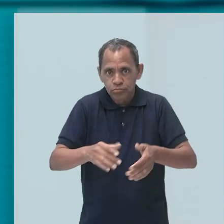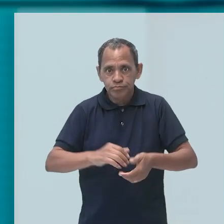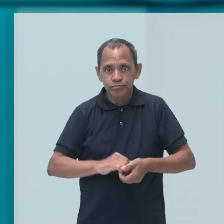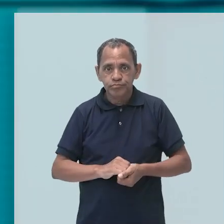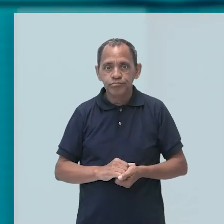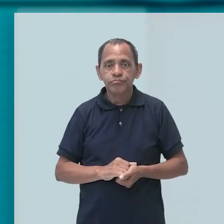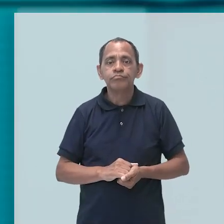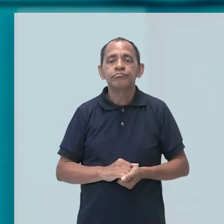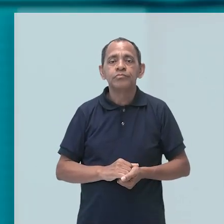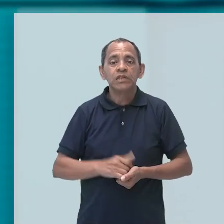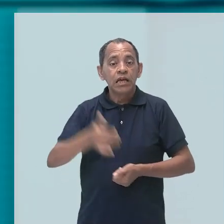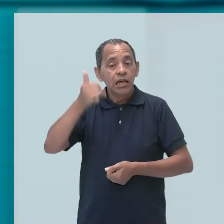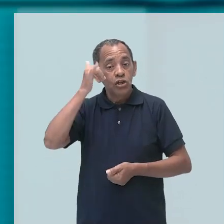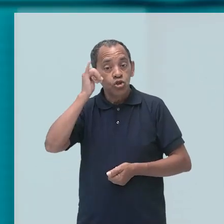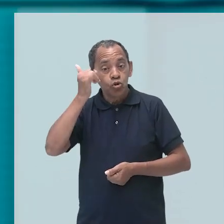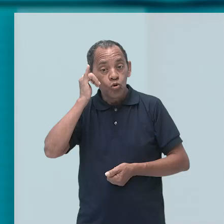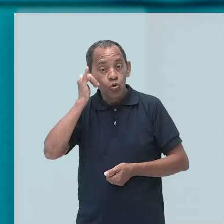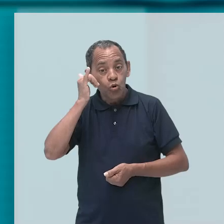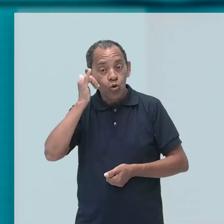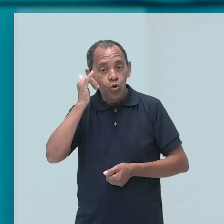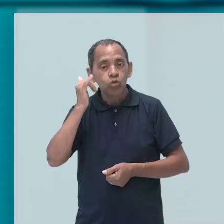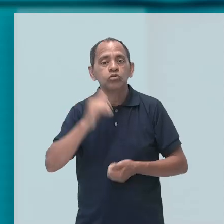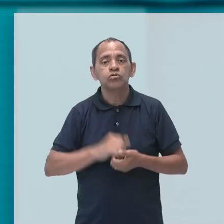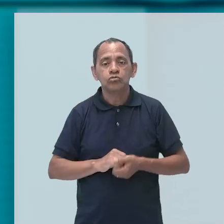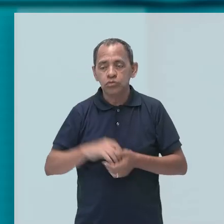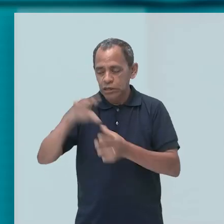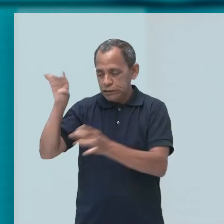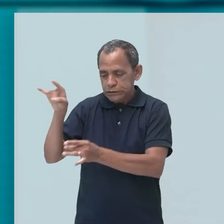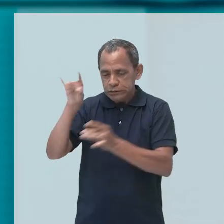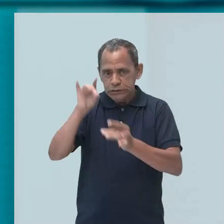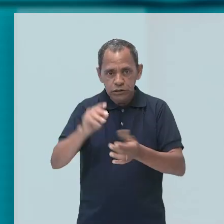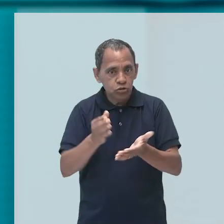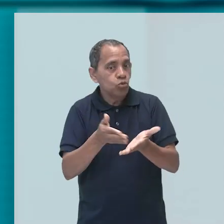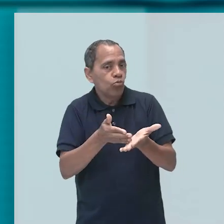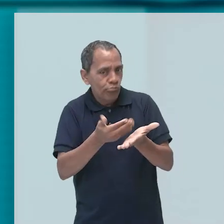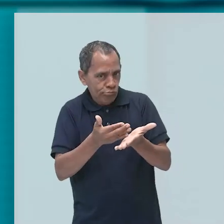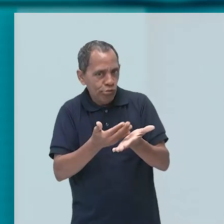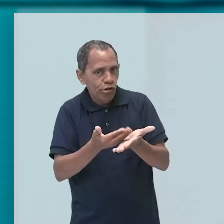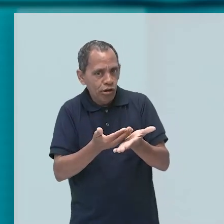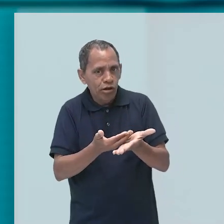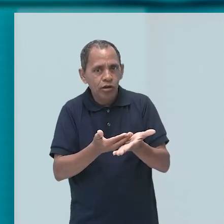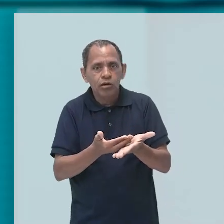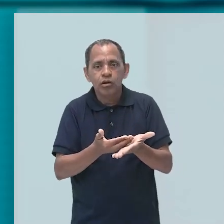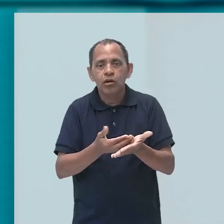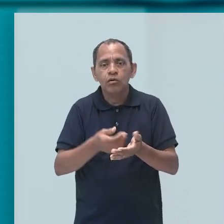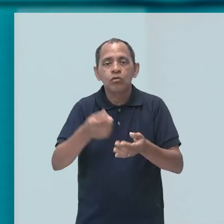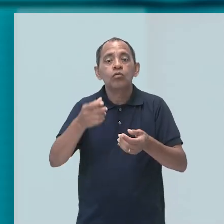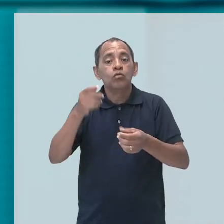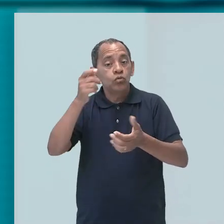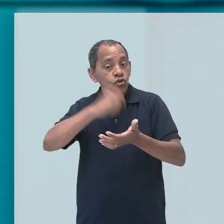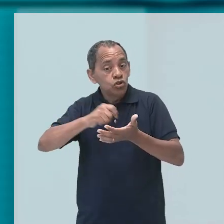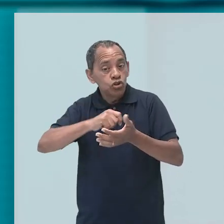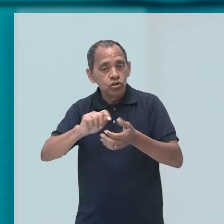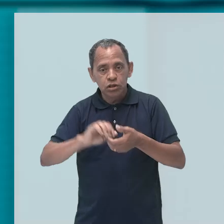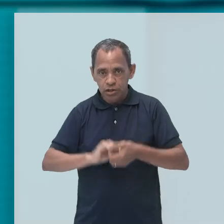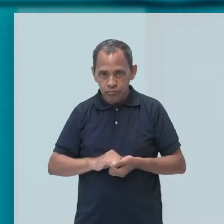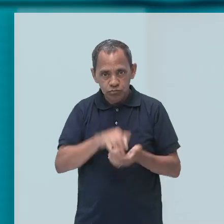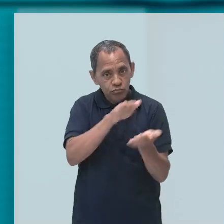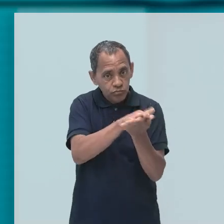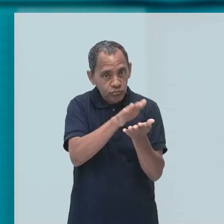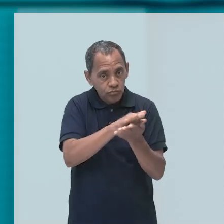Este conto é extraído de um livro escrito todo por Astrid Cabral, que se chama